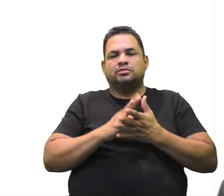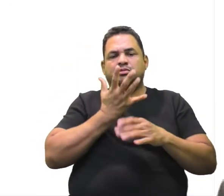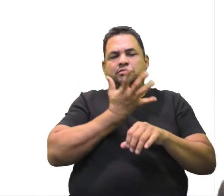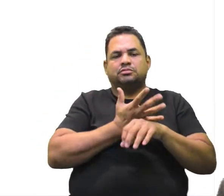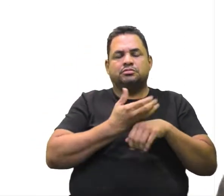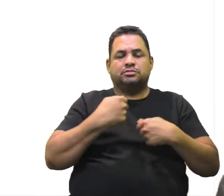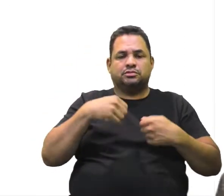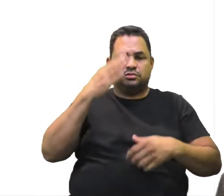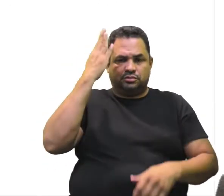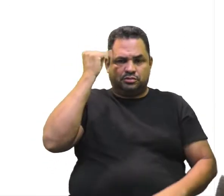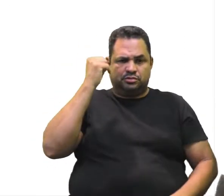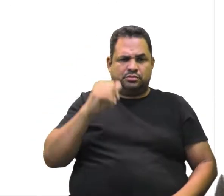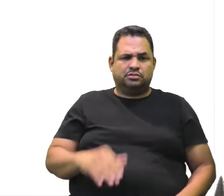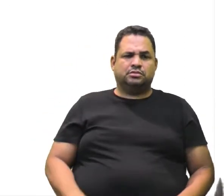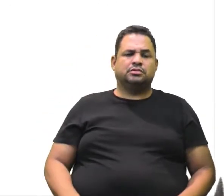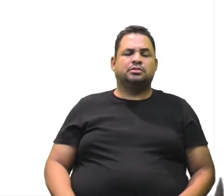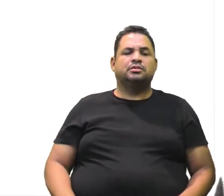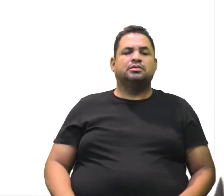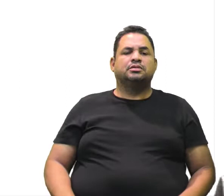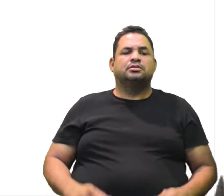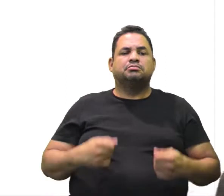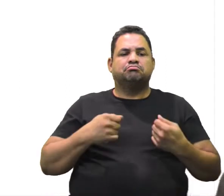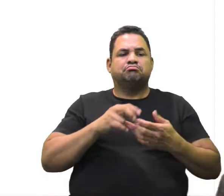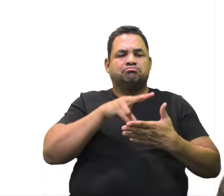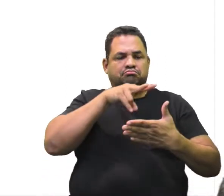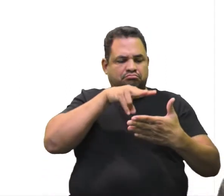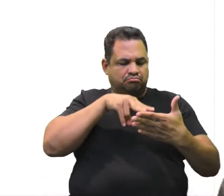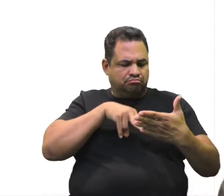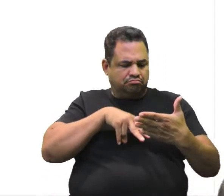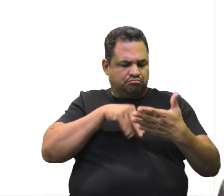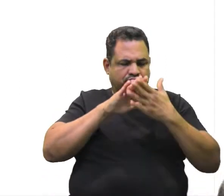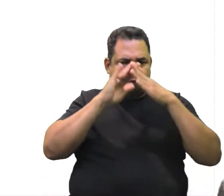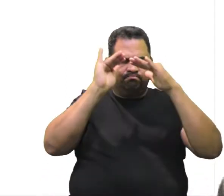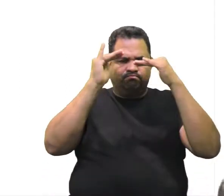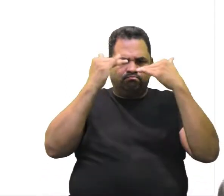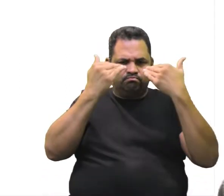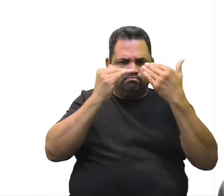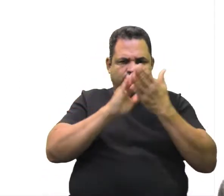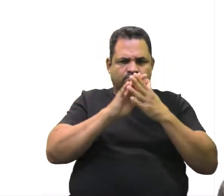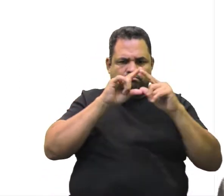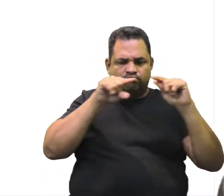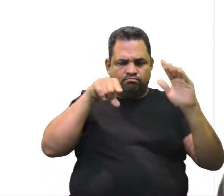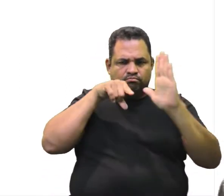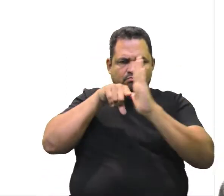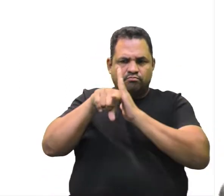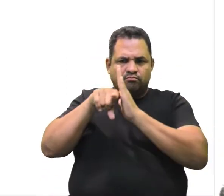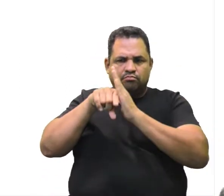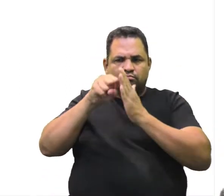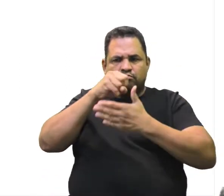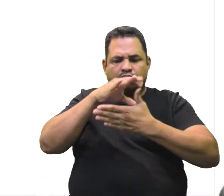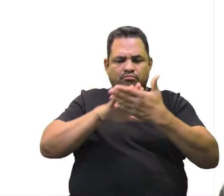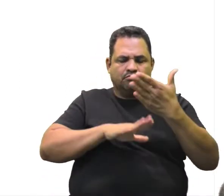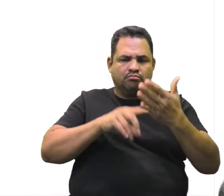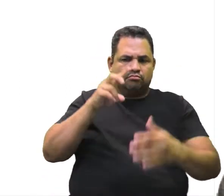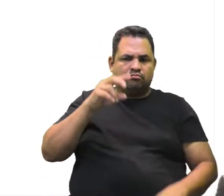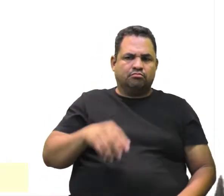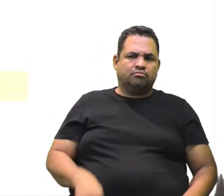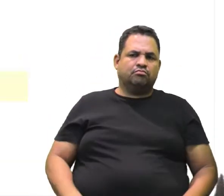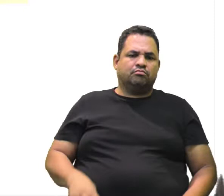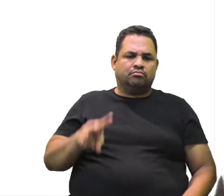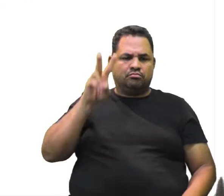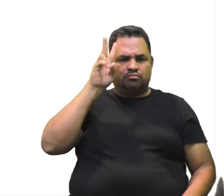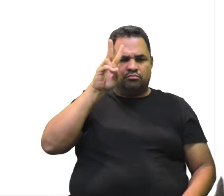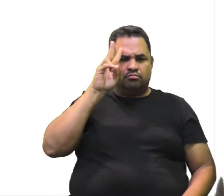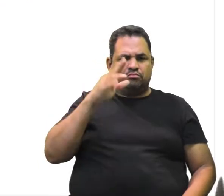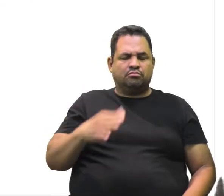conteúdos. Para isso, leia com a devida atenção os enunciados e as alternativas.